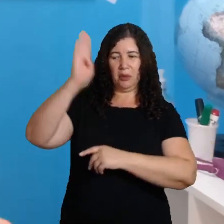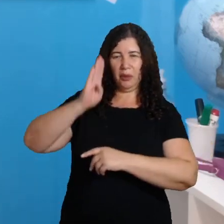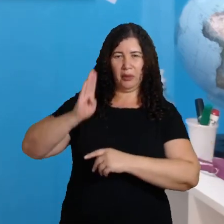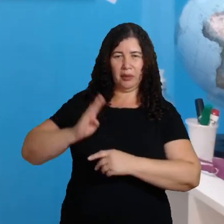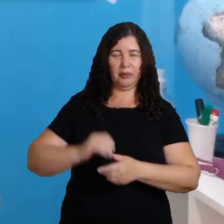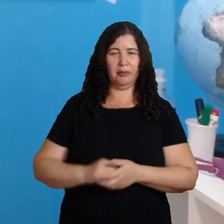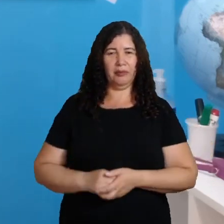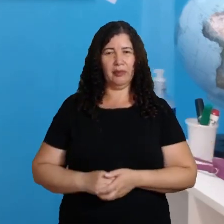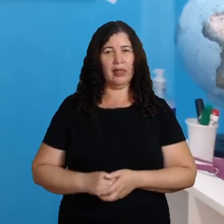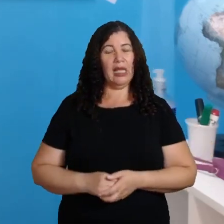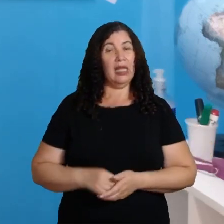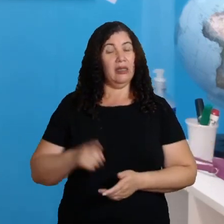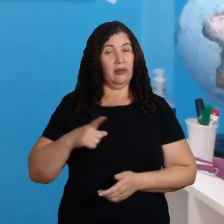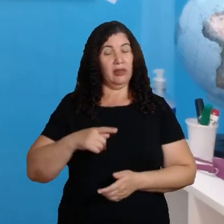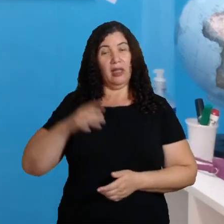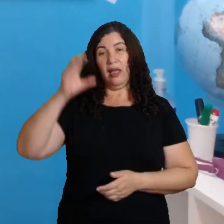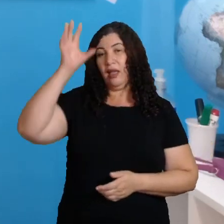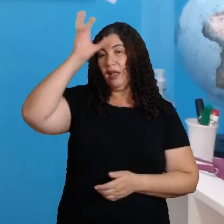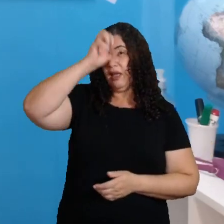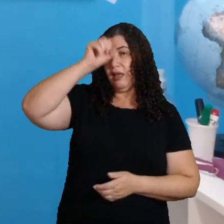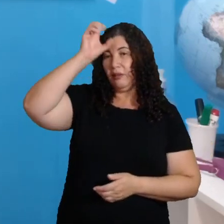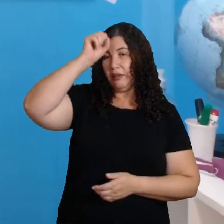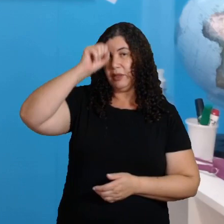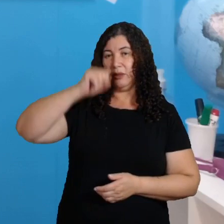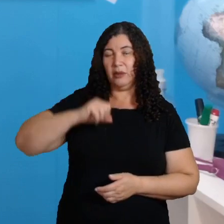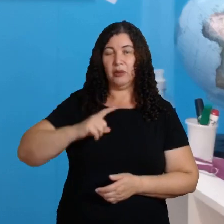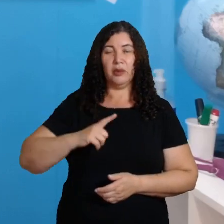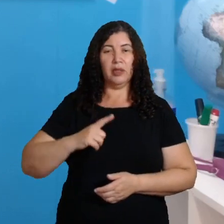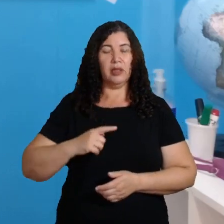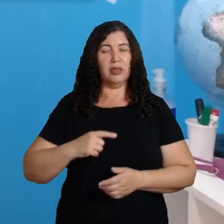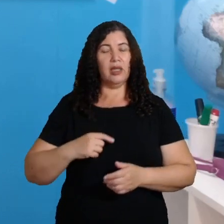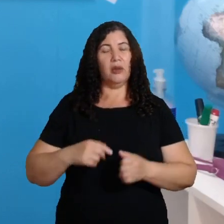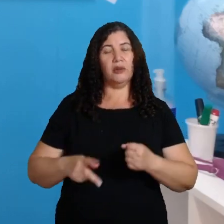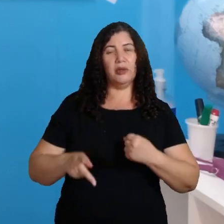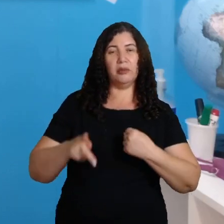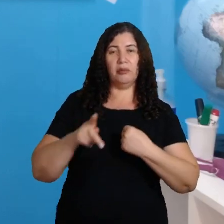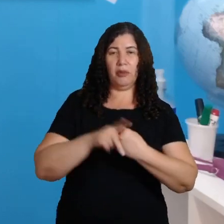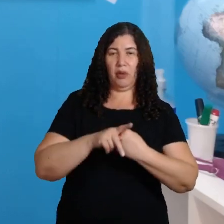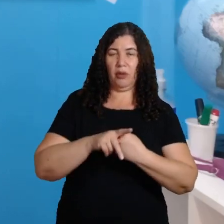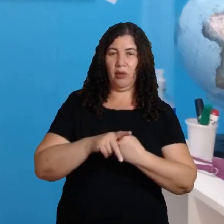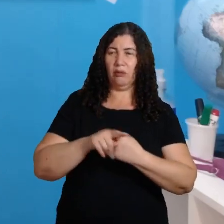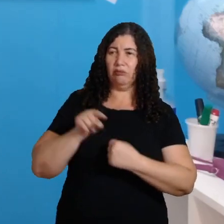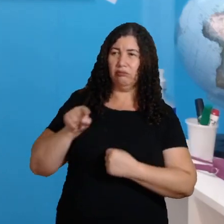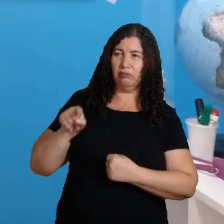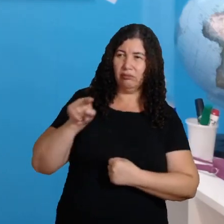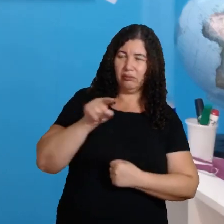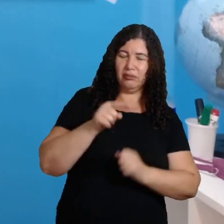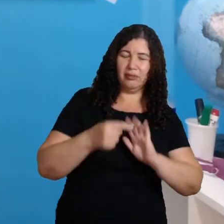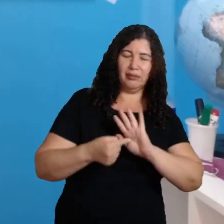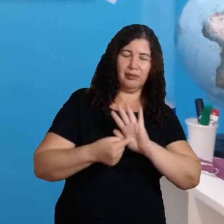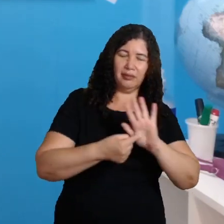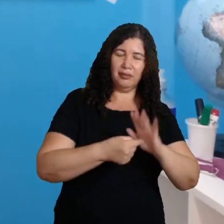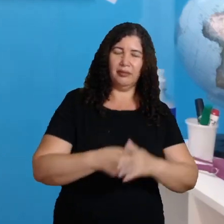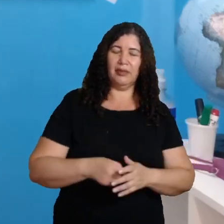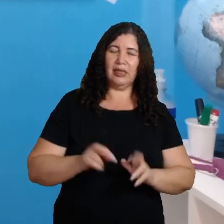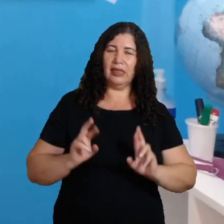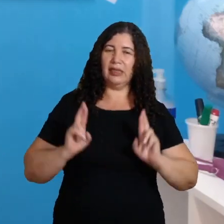Espero que vocês tenham aprendido o que são os nossos pronomes demonstrativos e